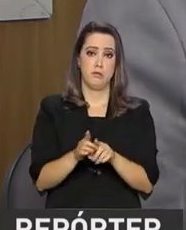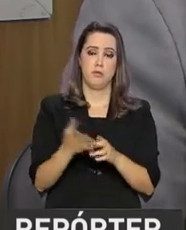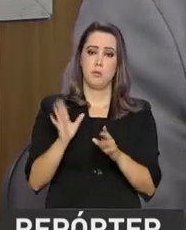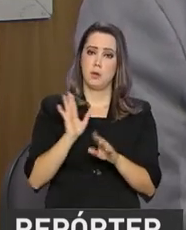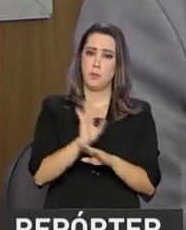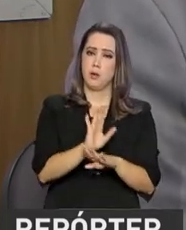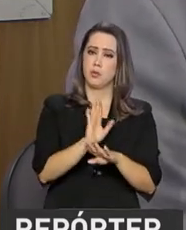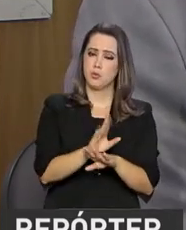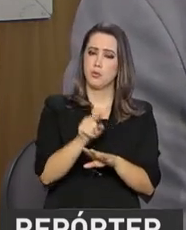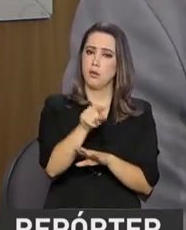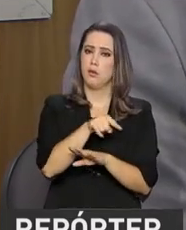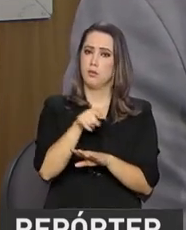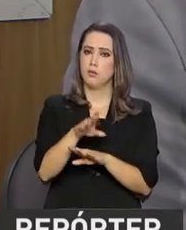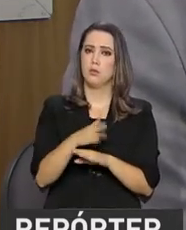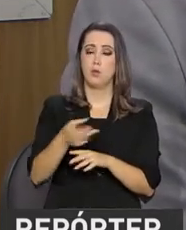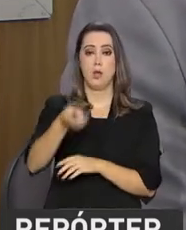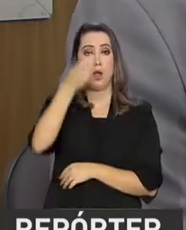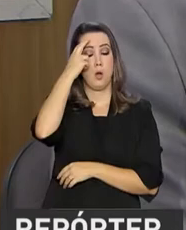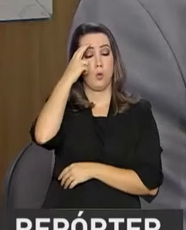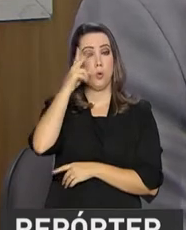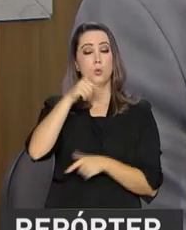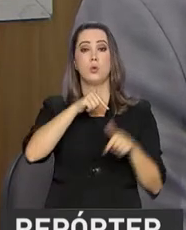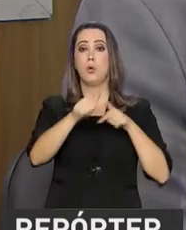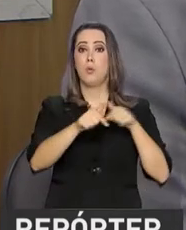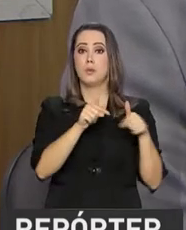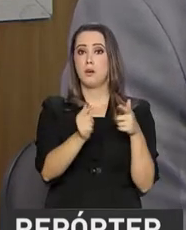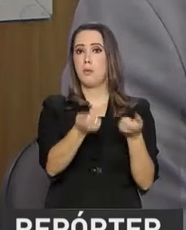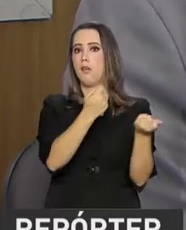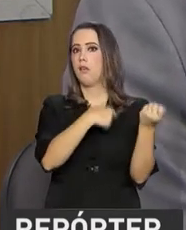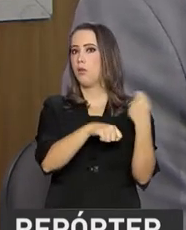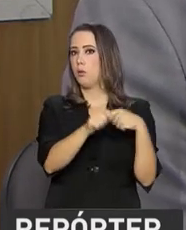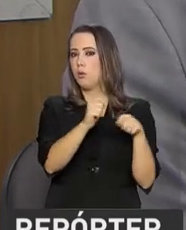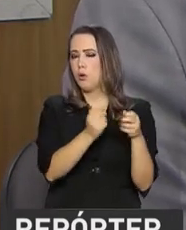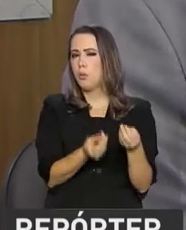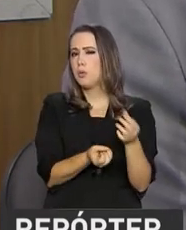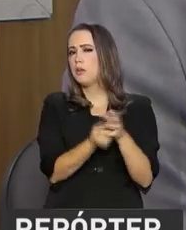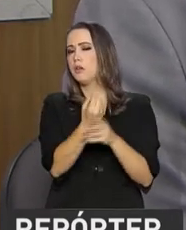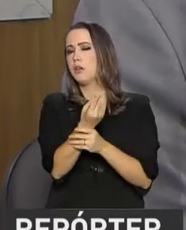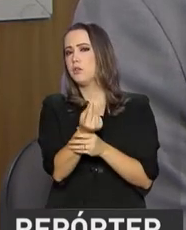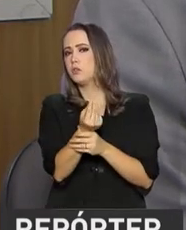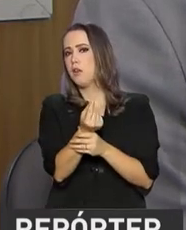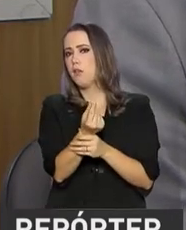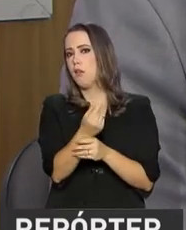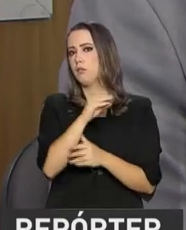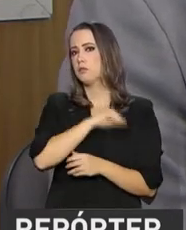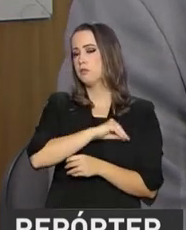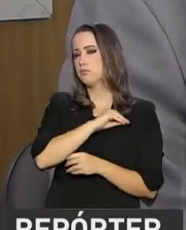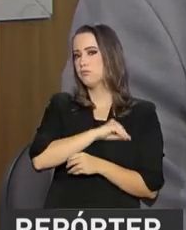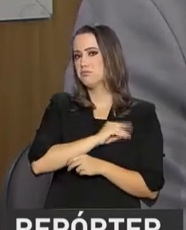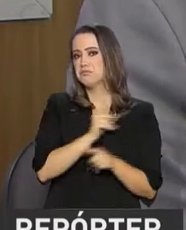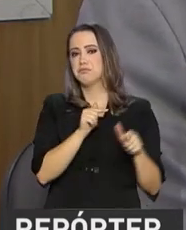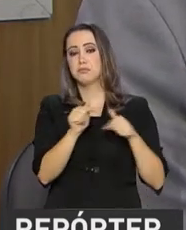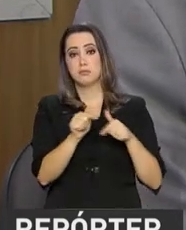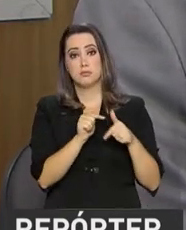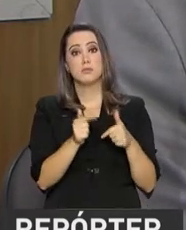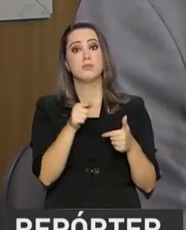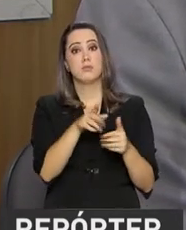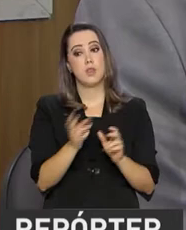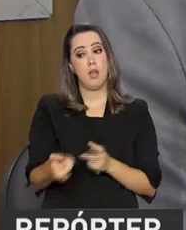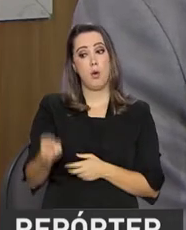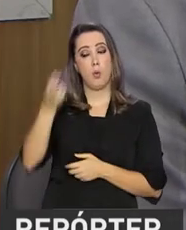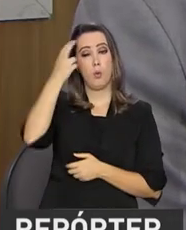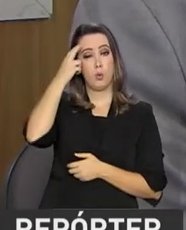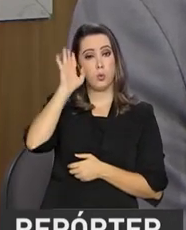para o fortalecimento da cultura como atividade econômica geradora de renda geradora de emprego como eu disse que a cultura já